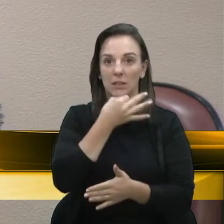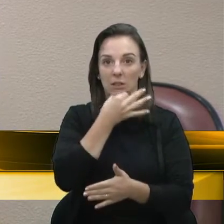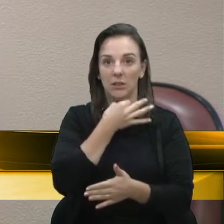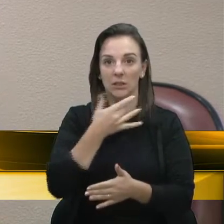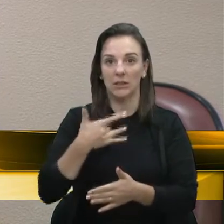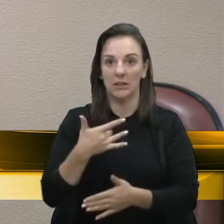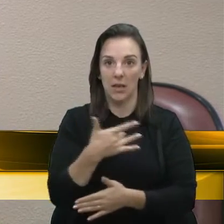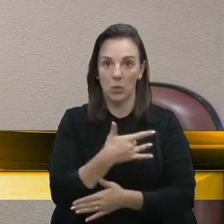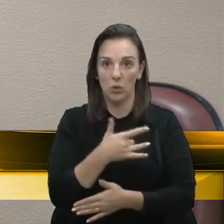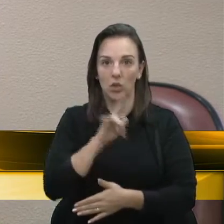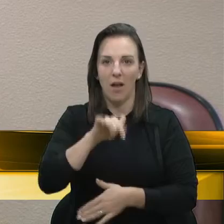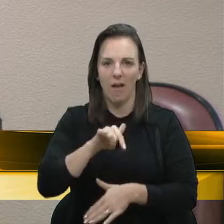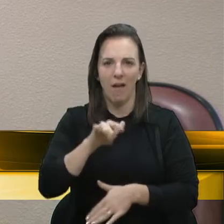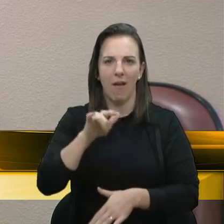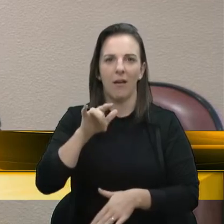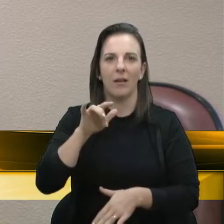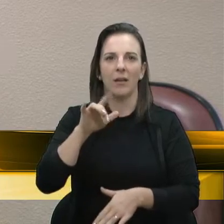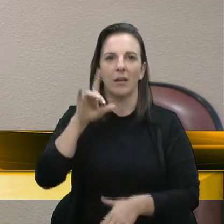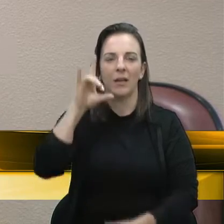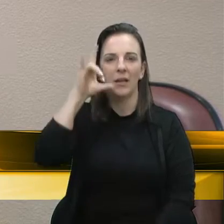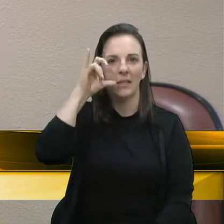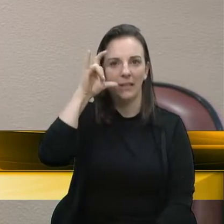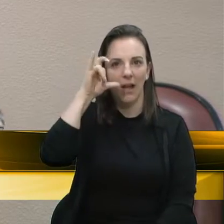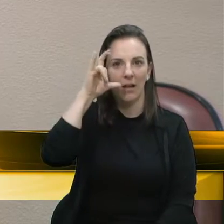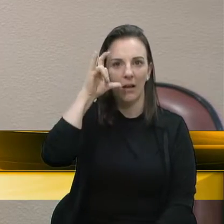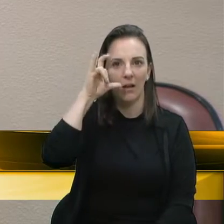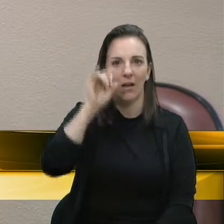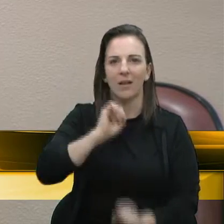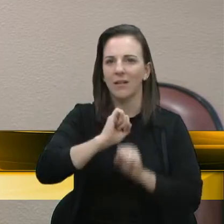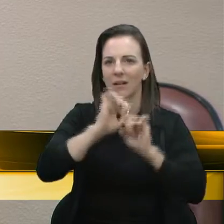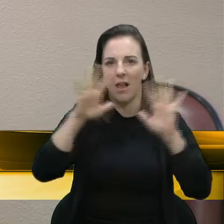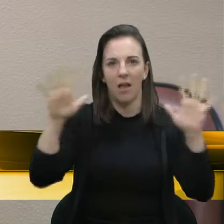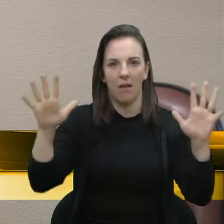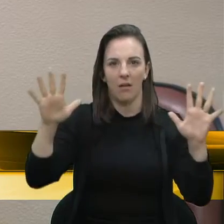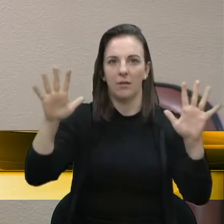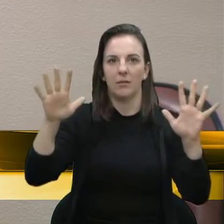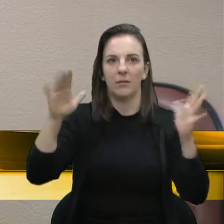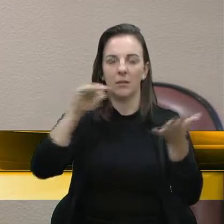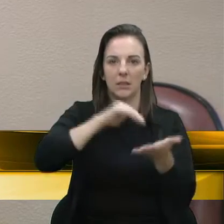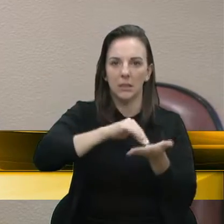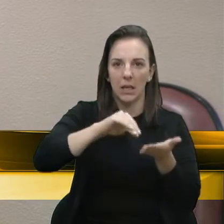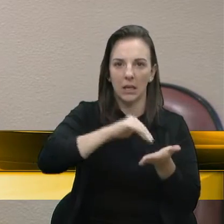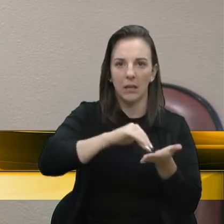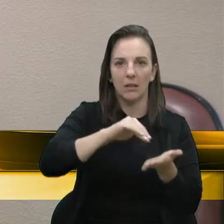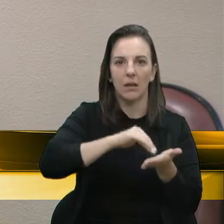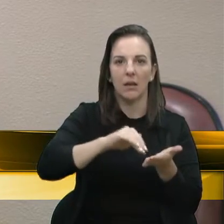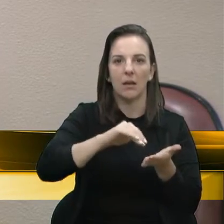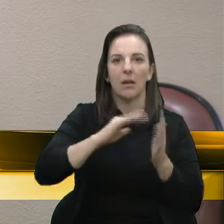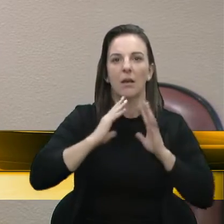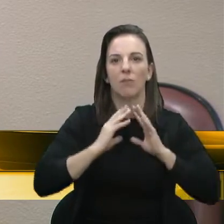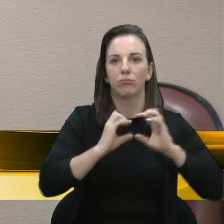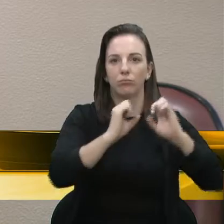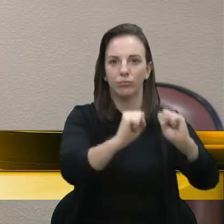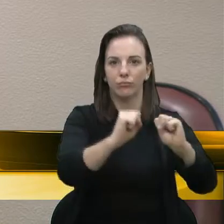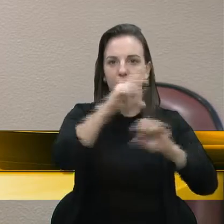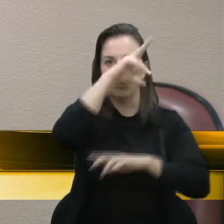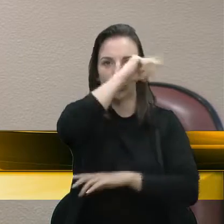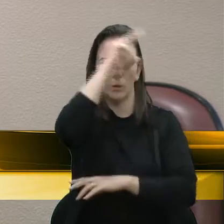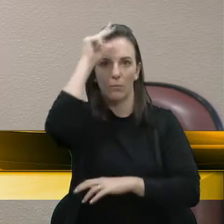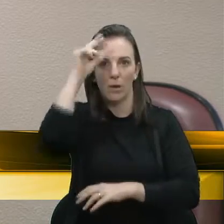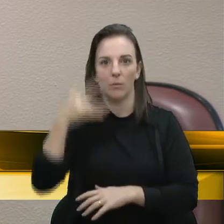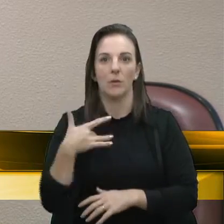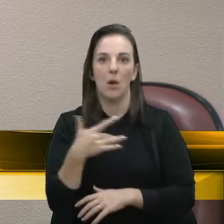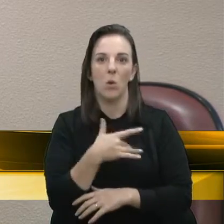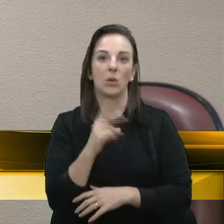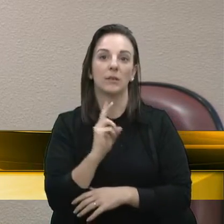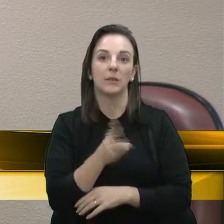no Instagram uma forma muito clara que é da nossa Secretaria Municipal de Saúde, onde sempre tem as informações sobre essa questão da vacinação. Então, vai